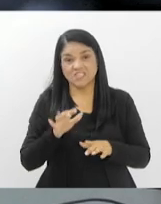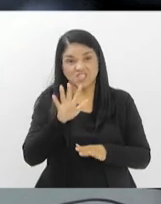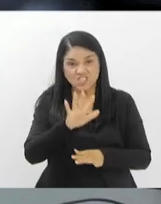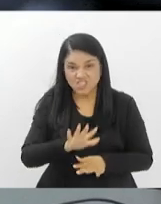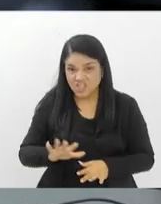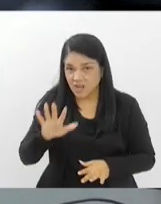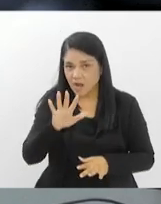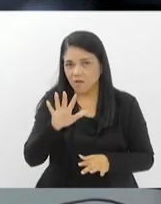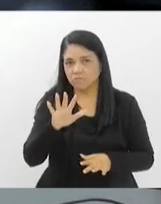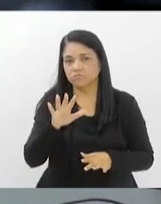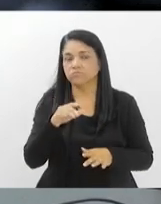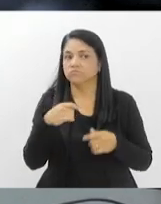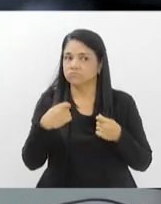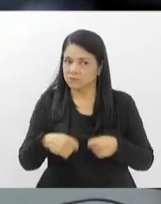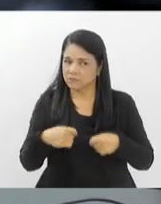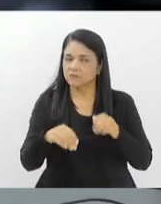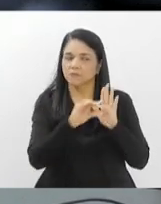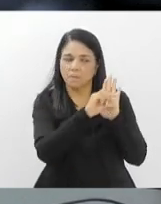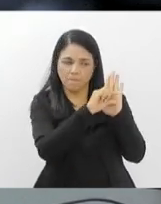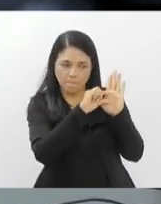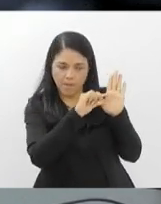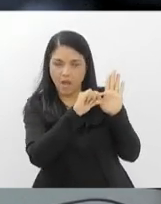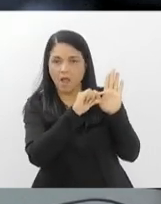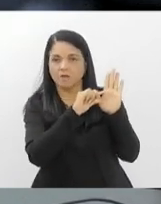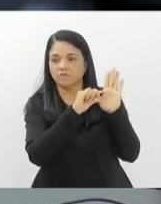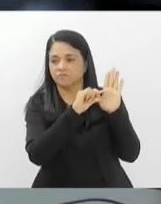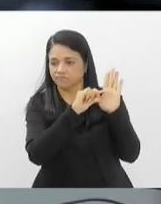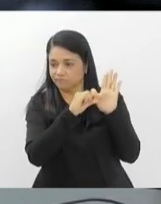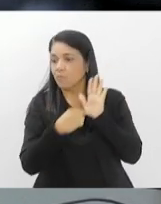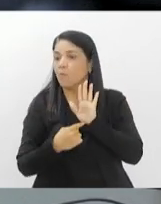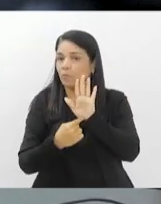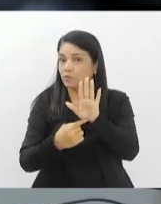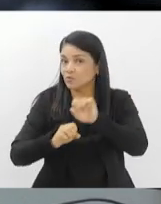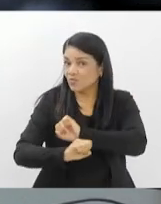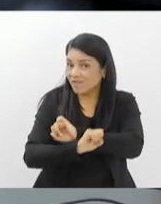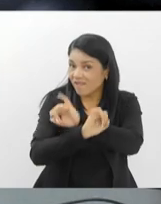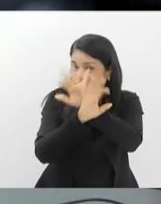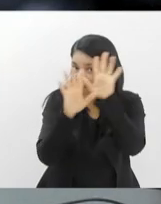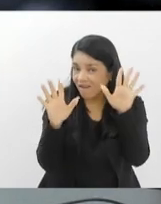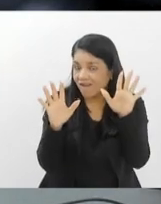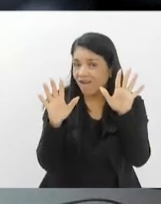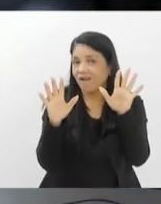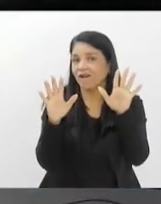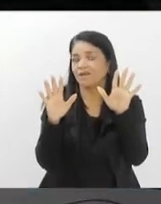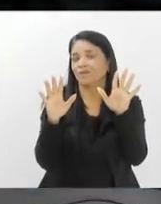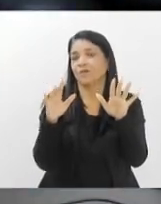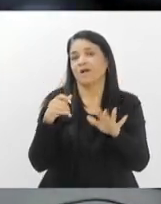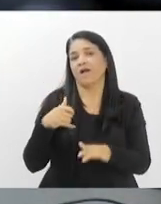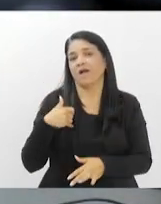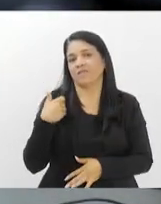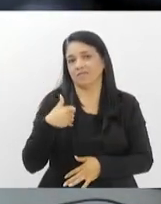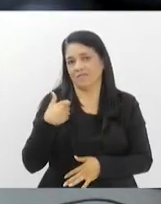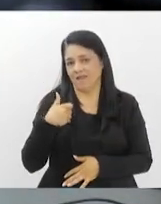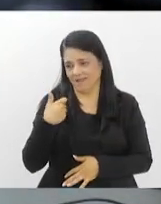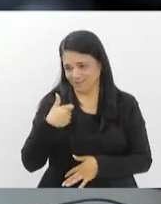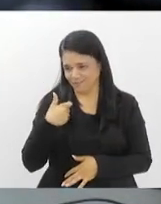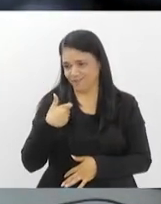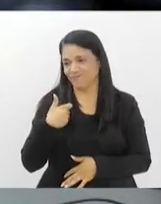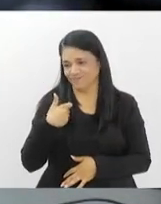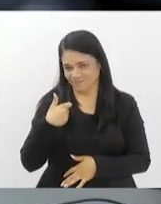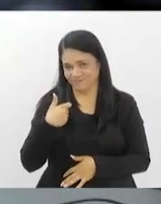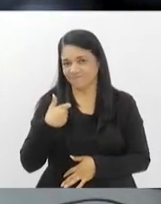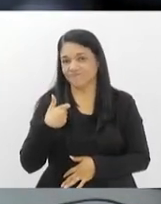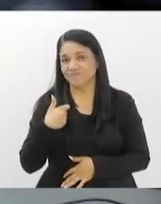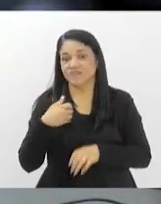fosse importante ter um parágrafo definindo com clareza que se excepcionaliza as abordagens